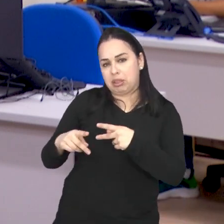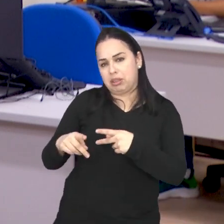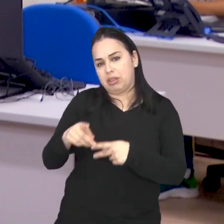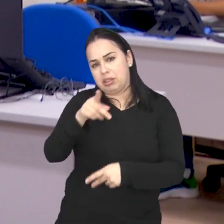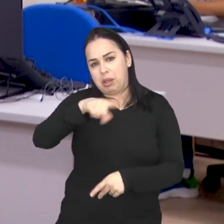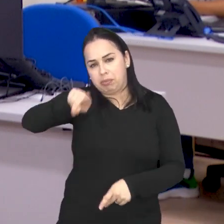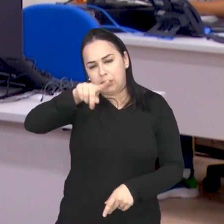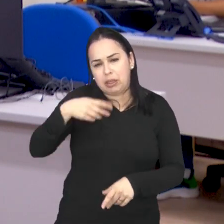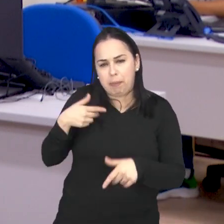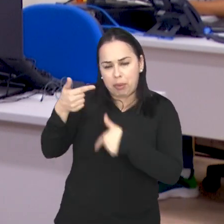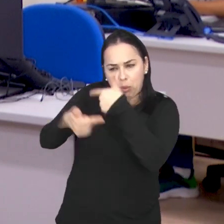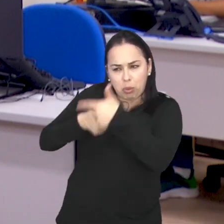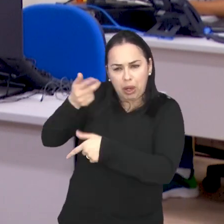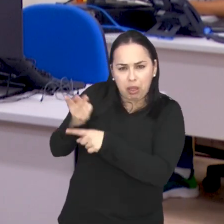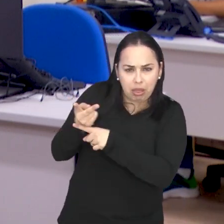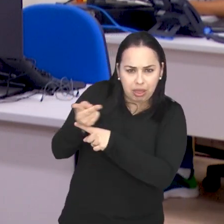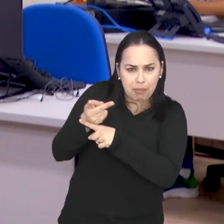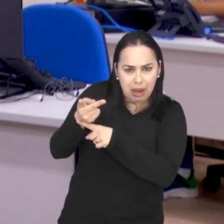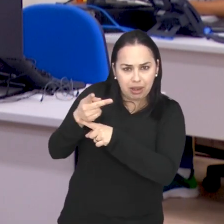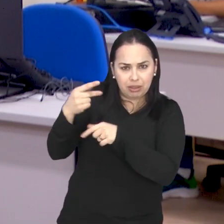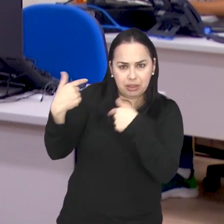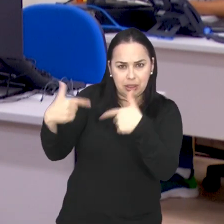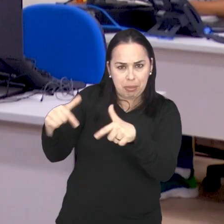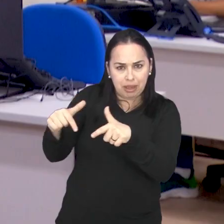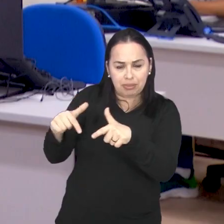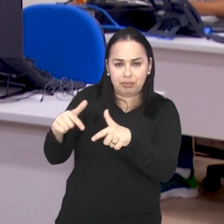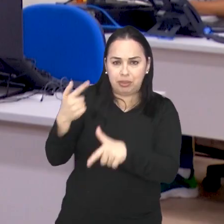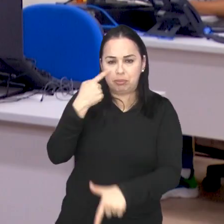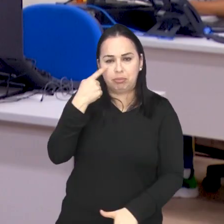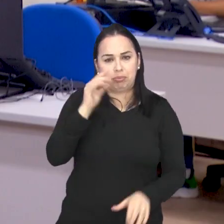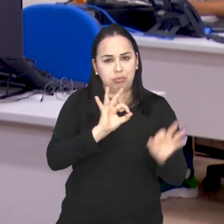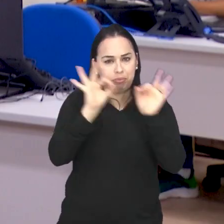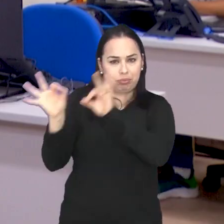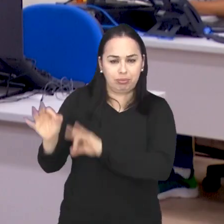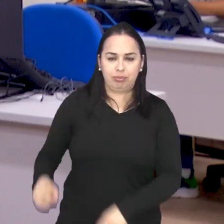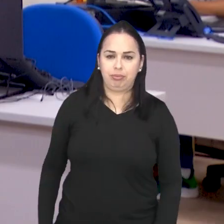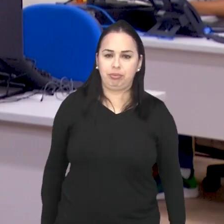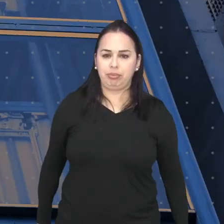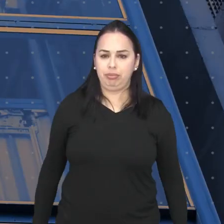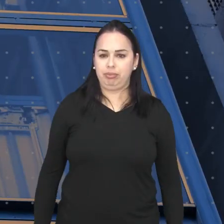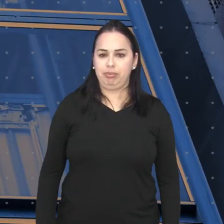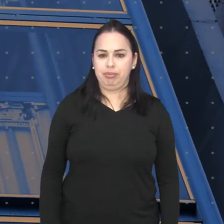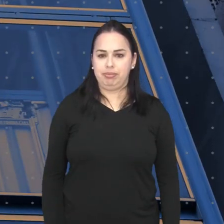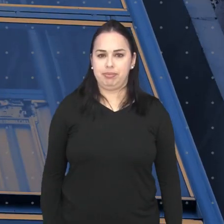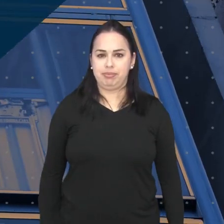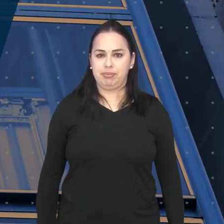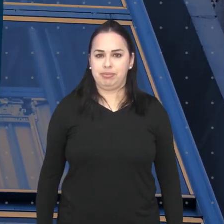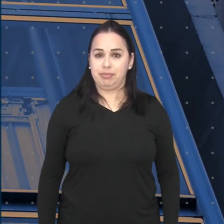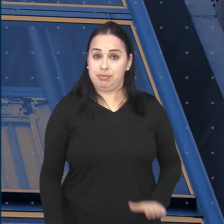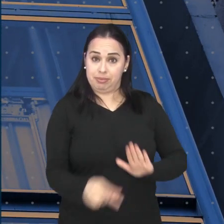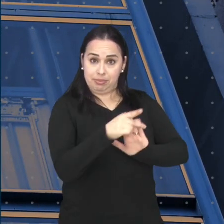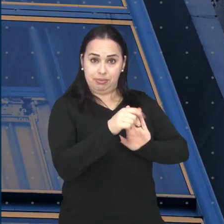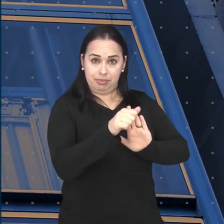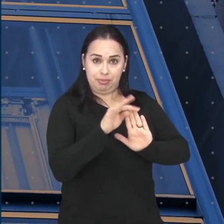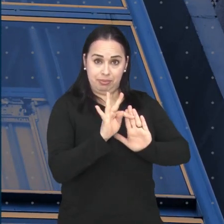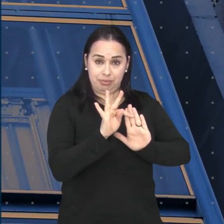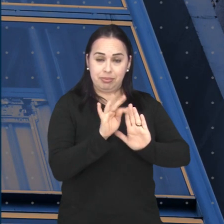trabalho disponíveis no PAT de São José. Está em busca de uma oportunidade? Então fica de olho.